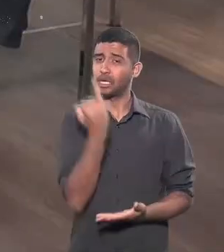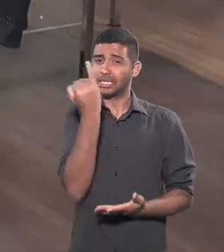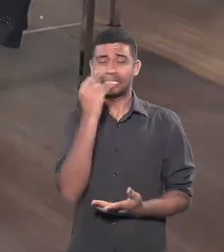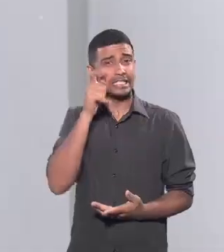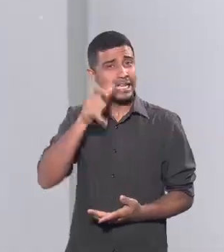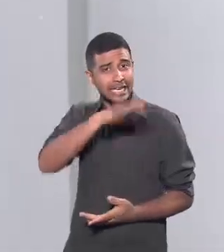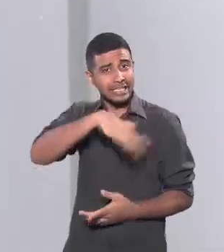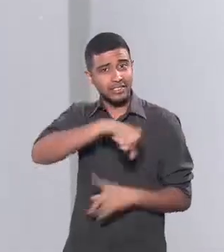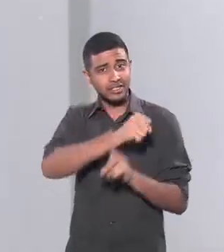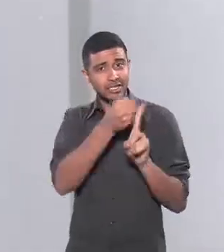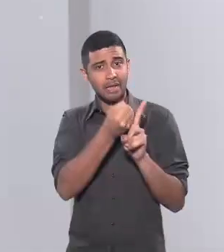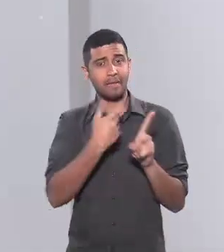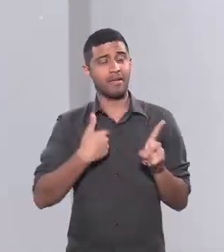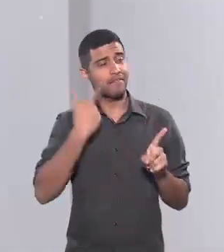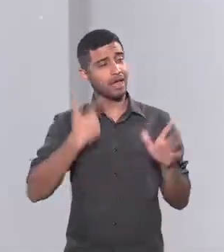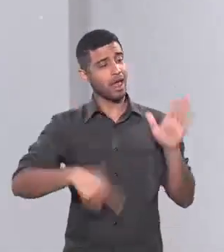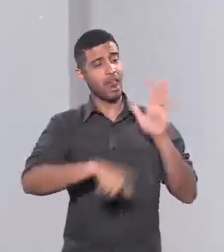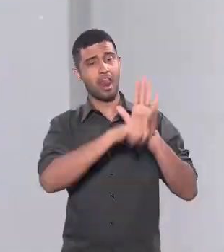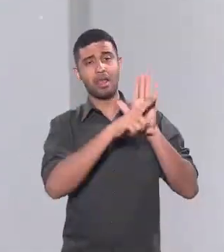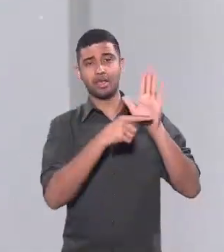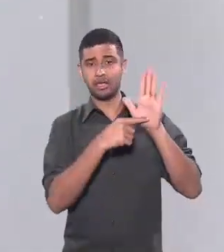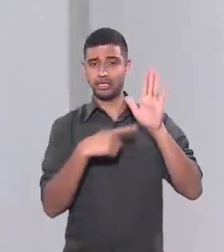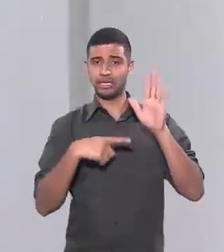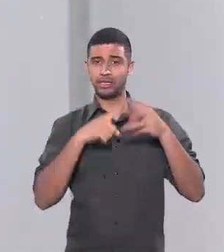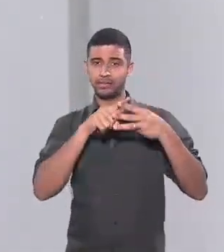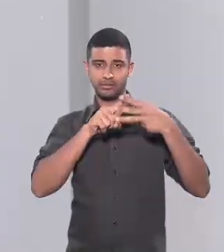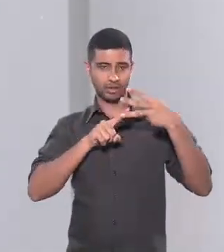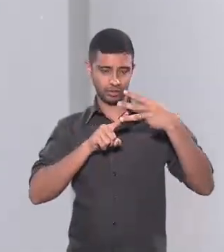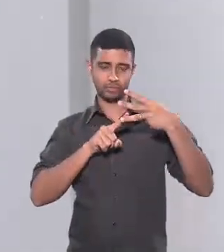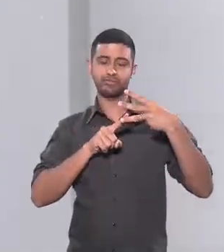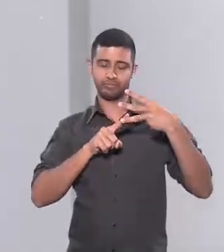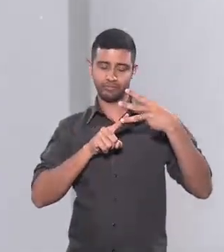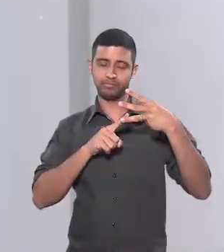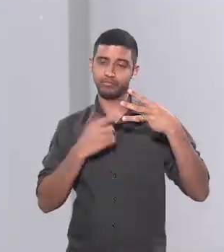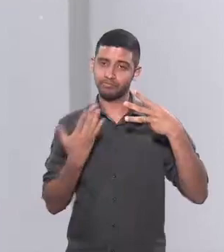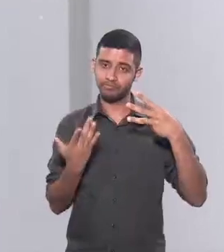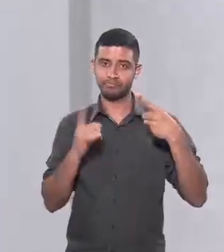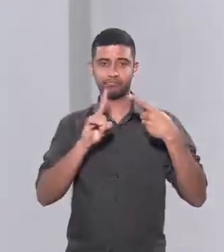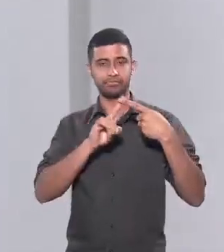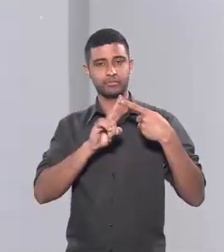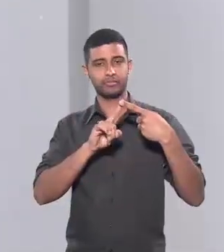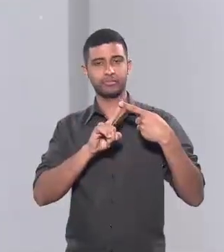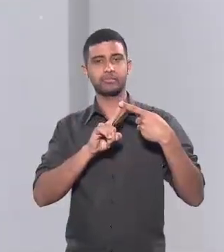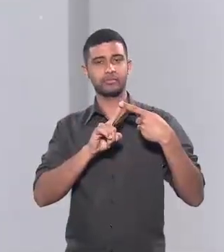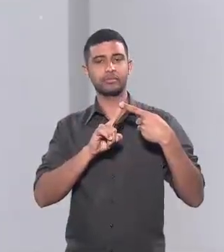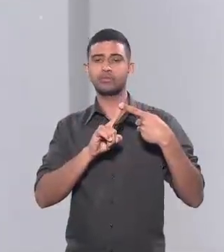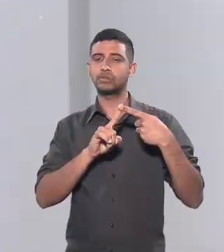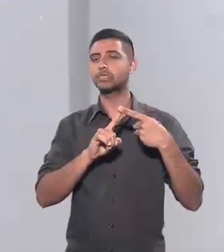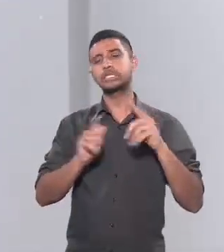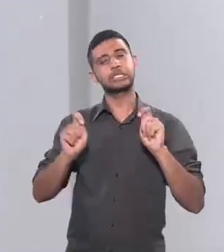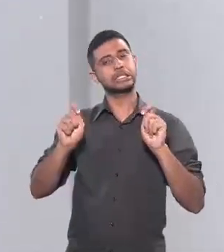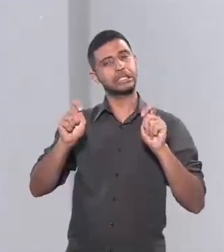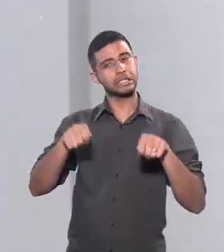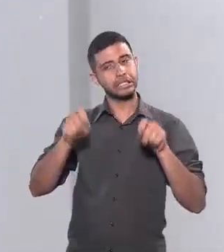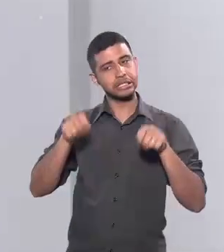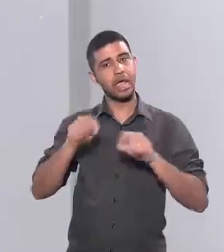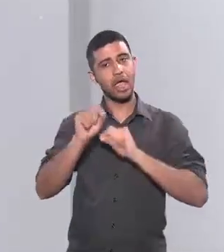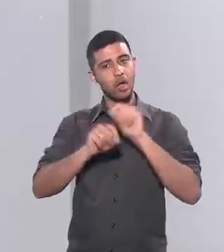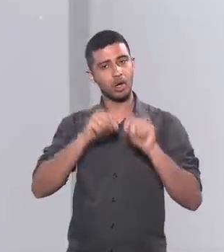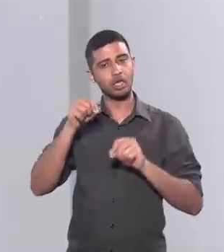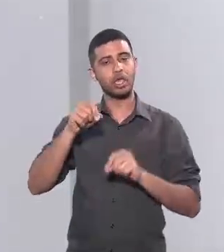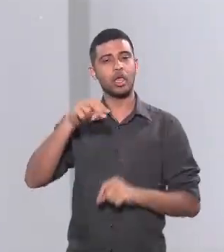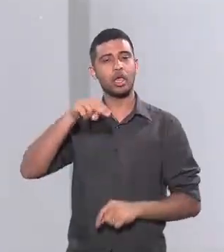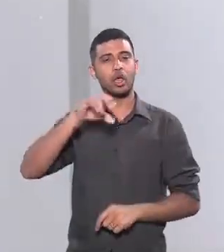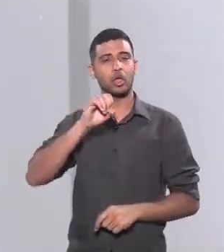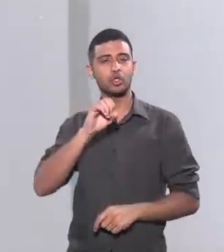muito grande, mas, curiosamente, a lei estabelece praticamente 3 tipos de sanções. Então, ela tem uma espécie de possibilidade de